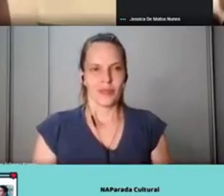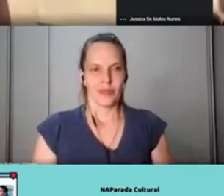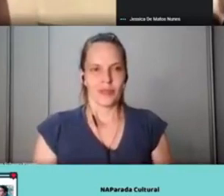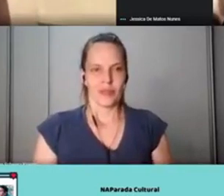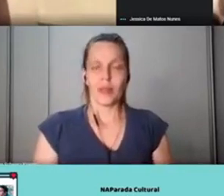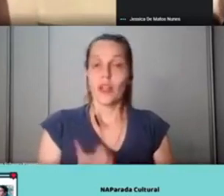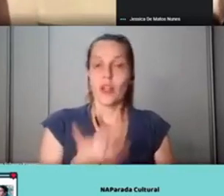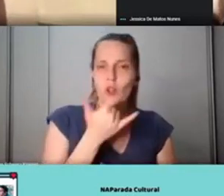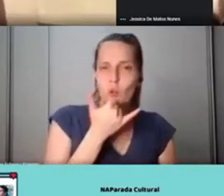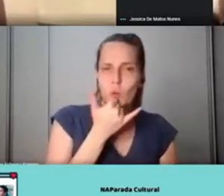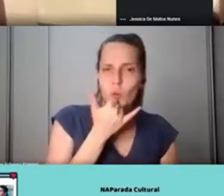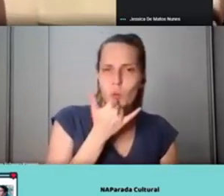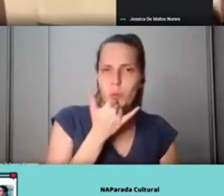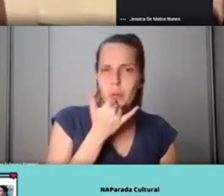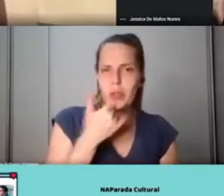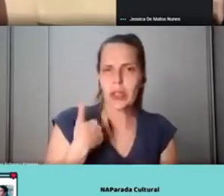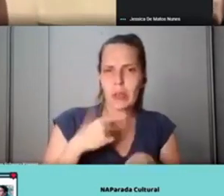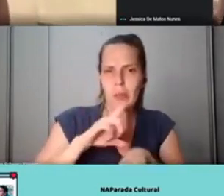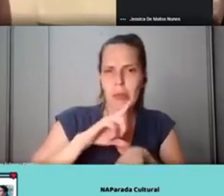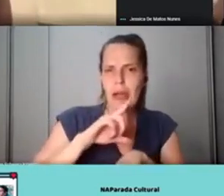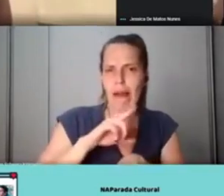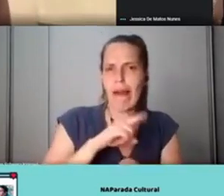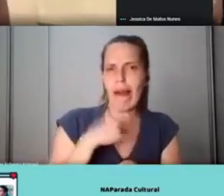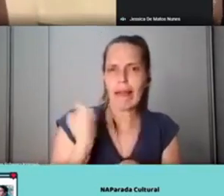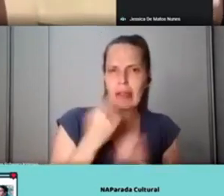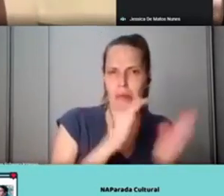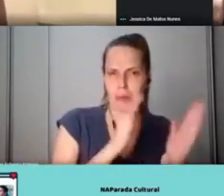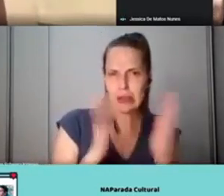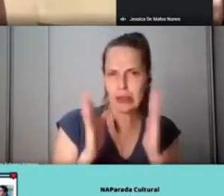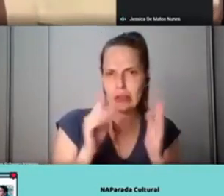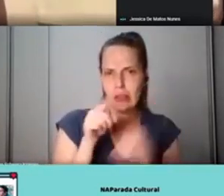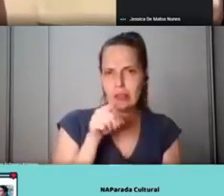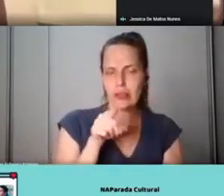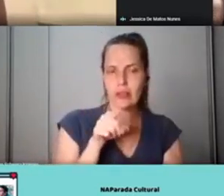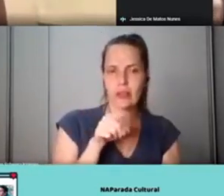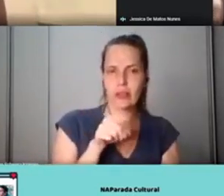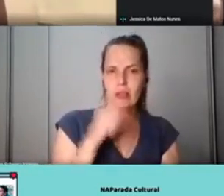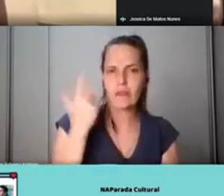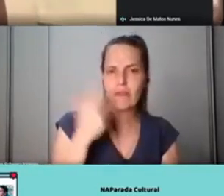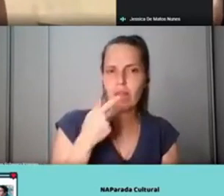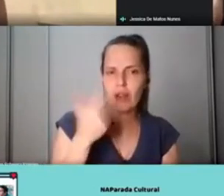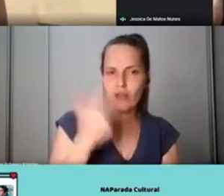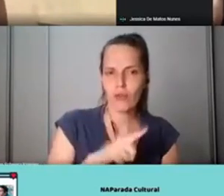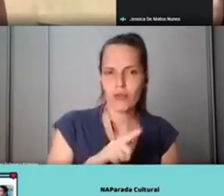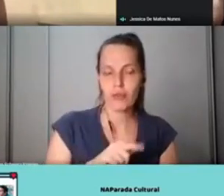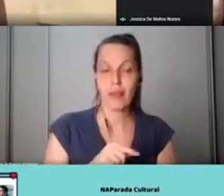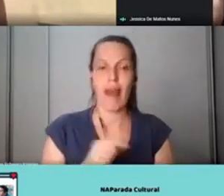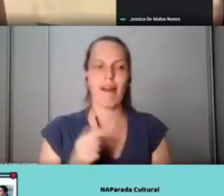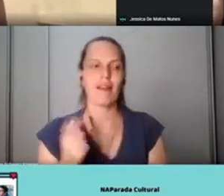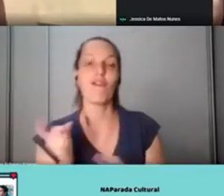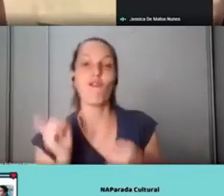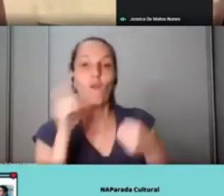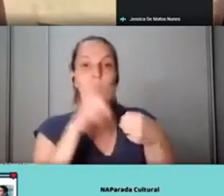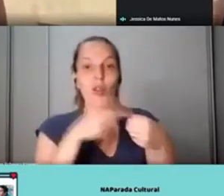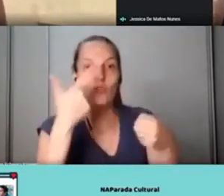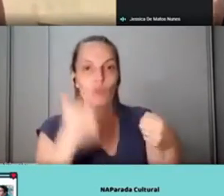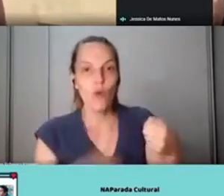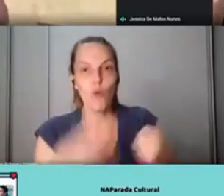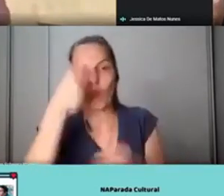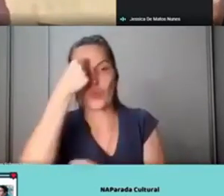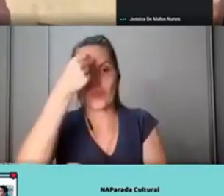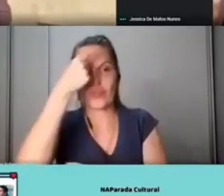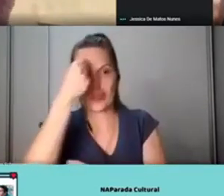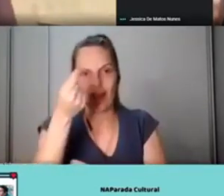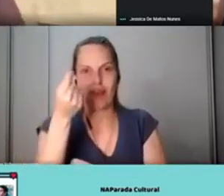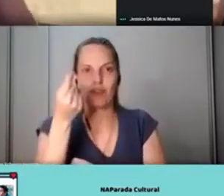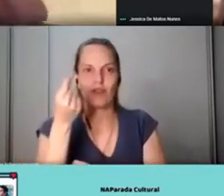Desculpa, eu tive um delay. Tu pode repetir, por favor? Da questão da entrada, da reentrada na universidade, vai ser tudo A novo,